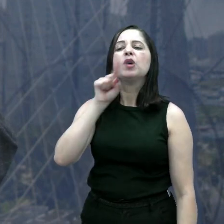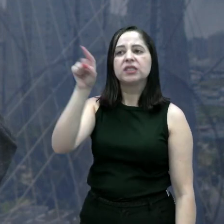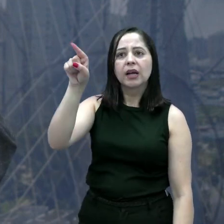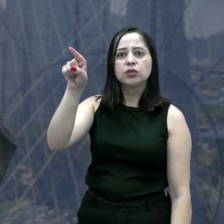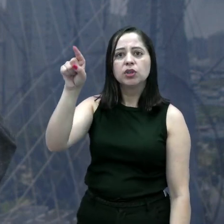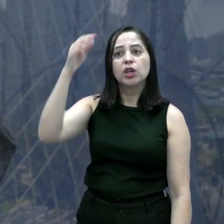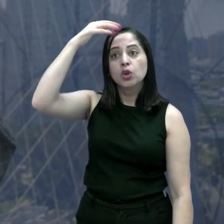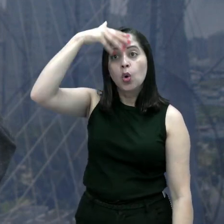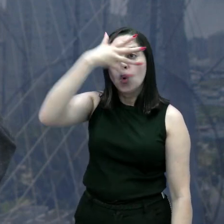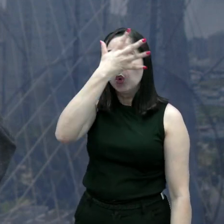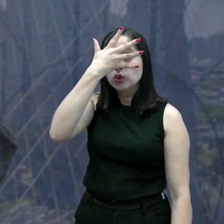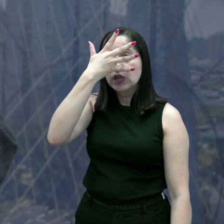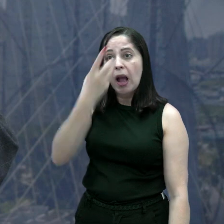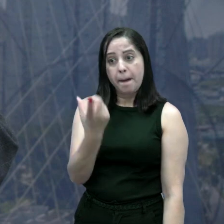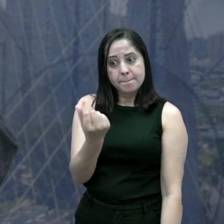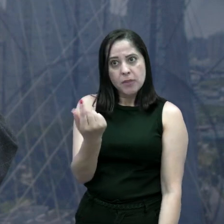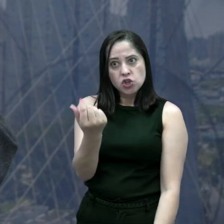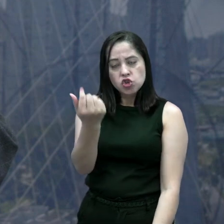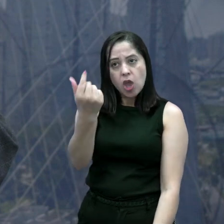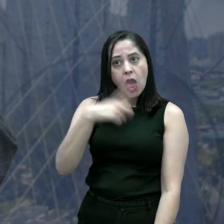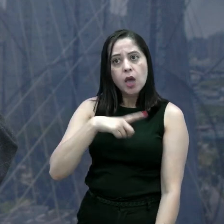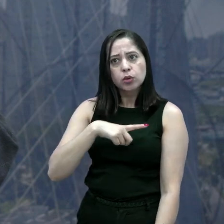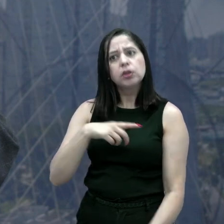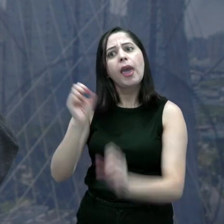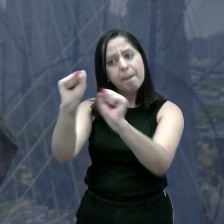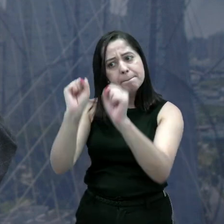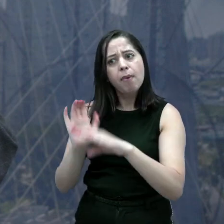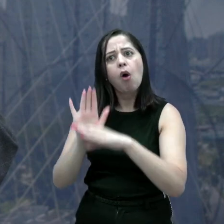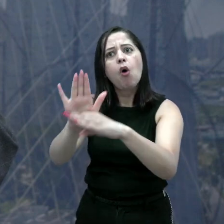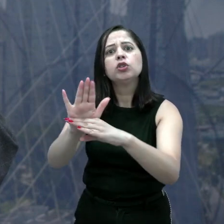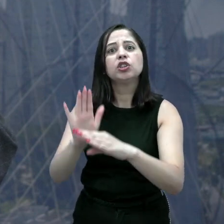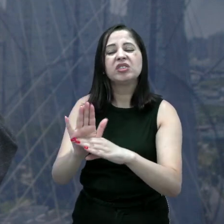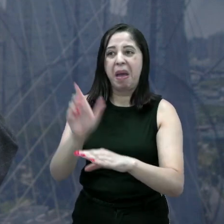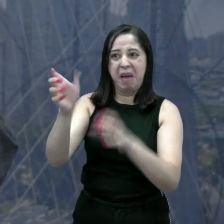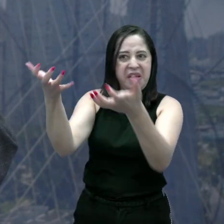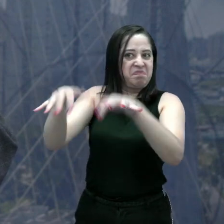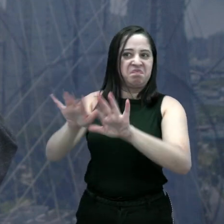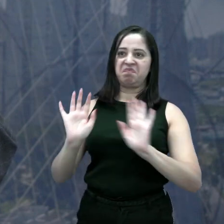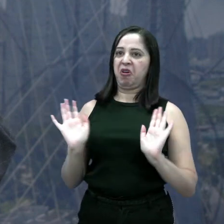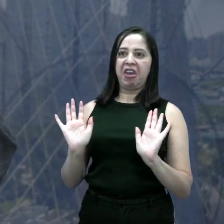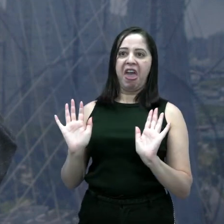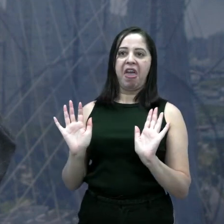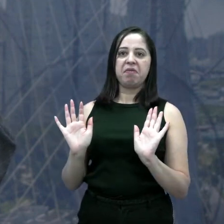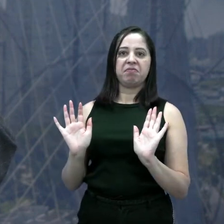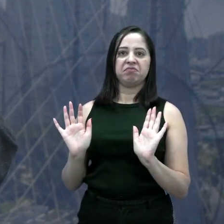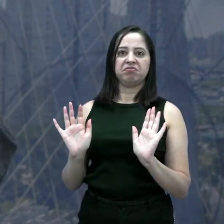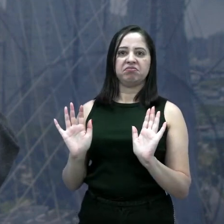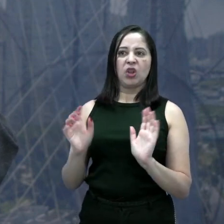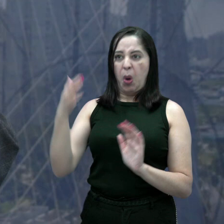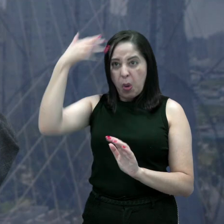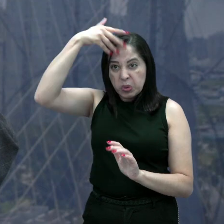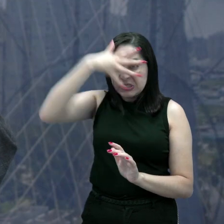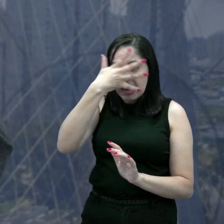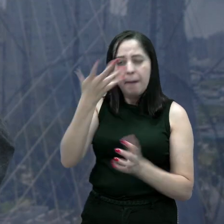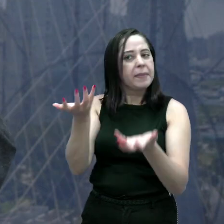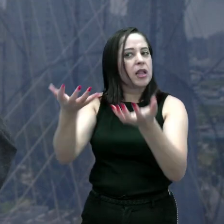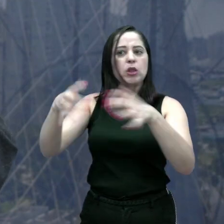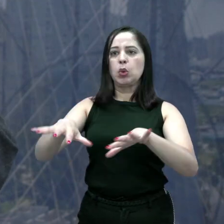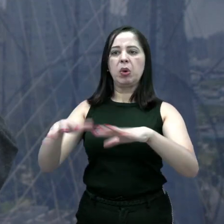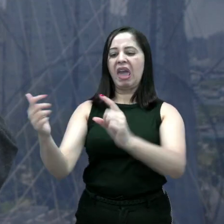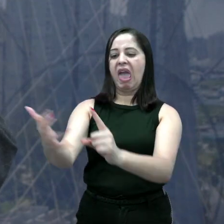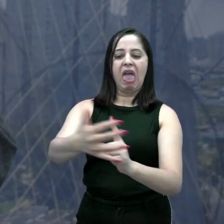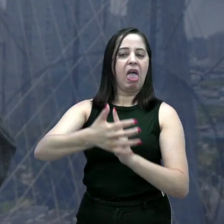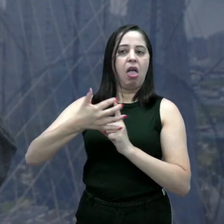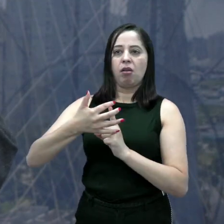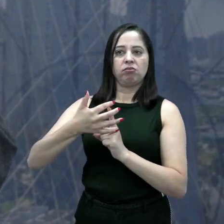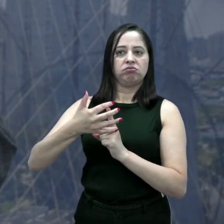que não falta é verba para receber. Aí você vê que não quer fazer. É porque não quer. O Trump não quer receber